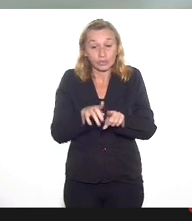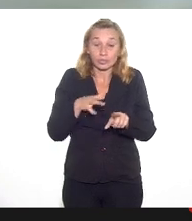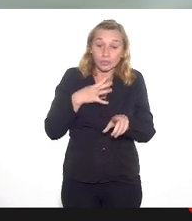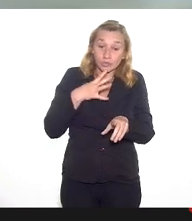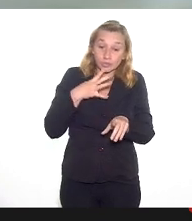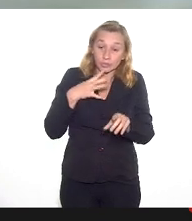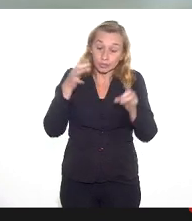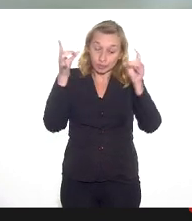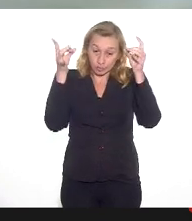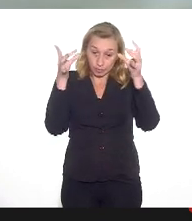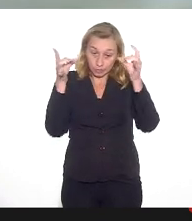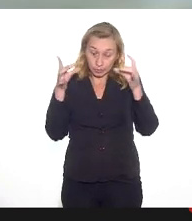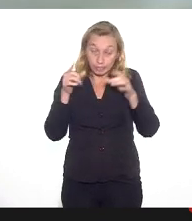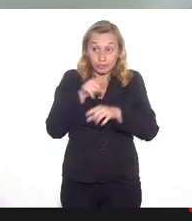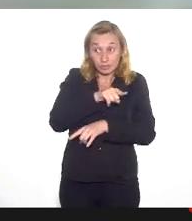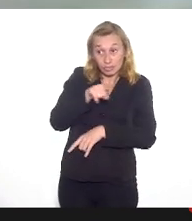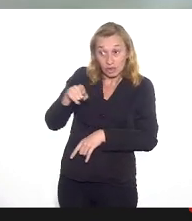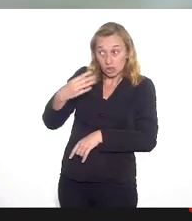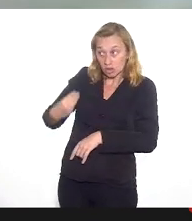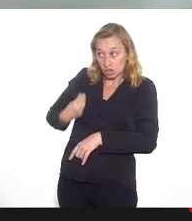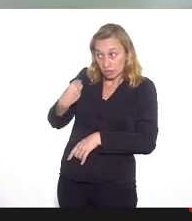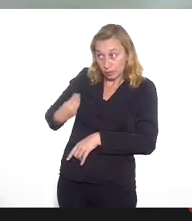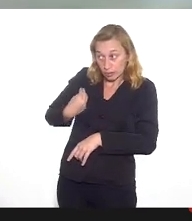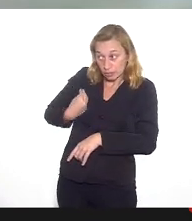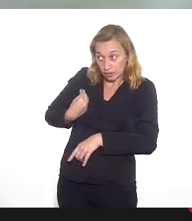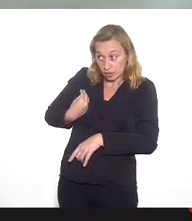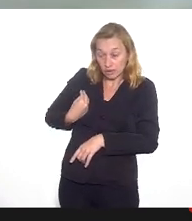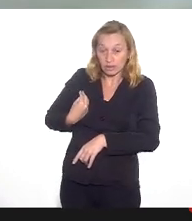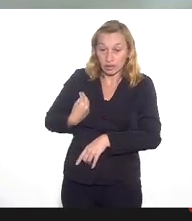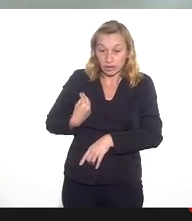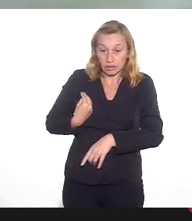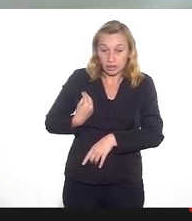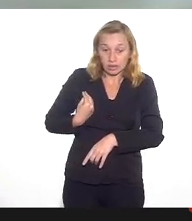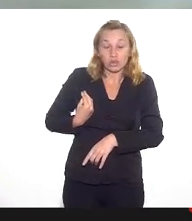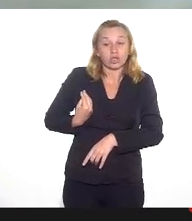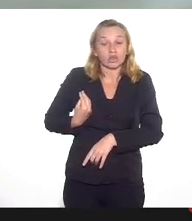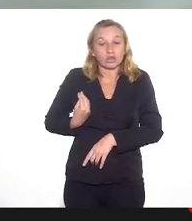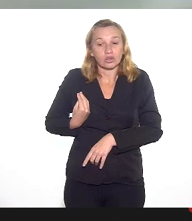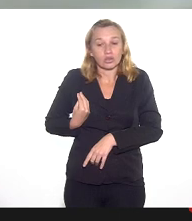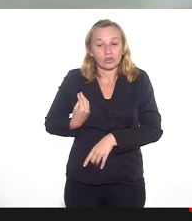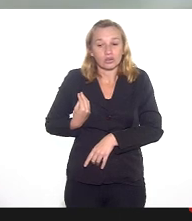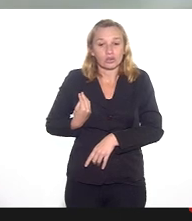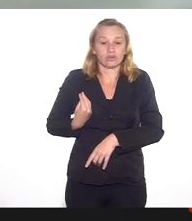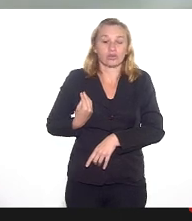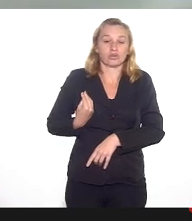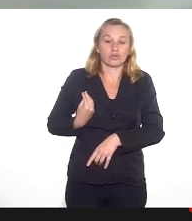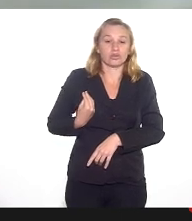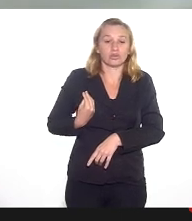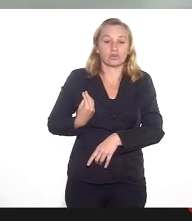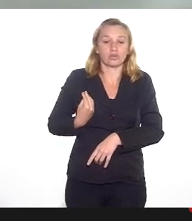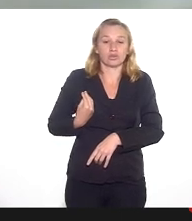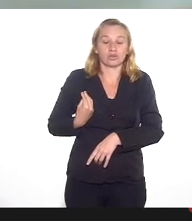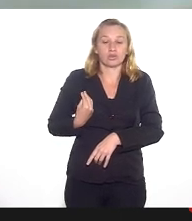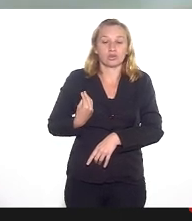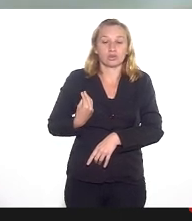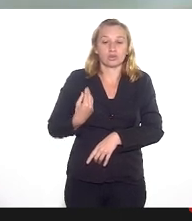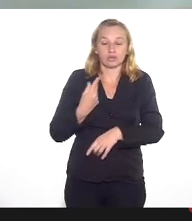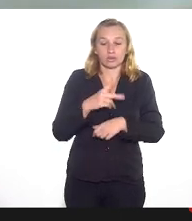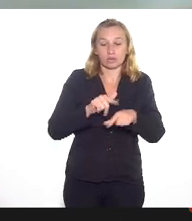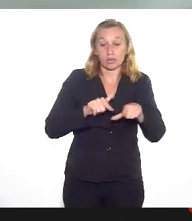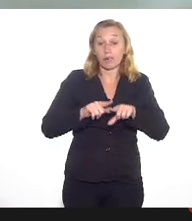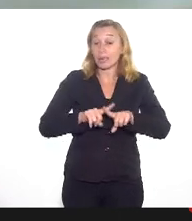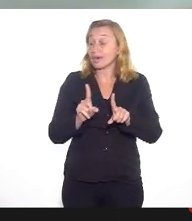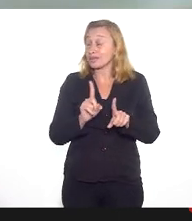específico daqueles que vivem esse cotidiano, mas não do interesse